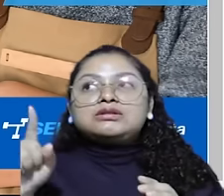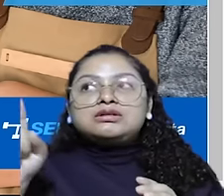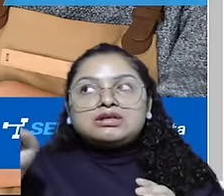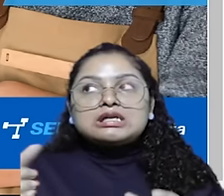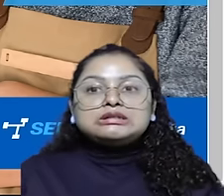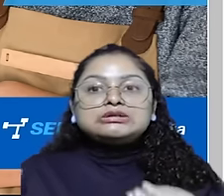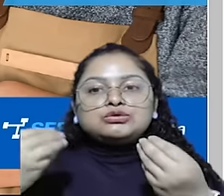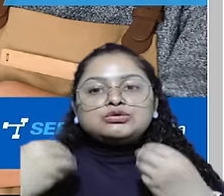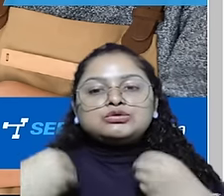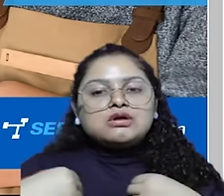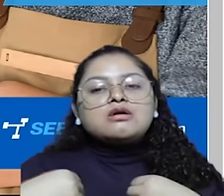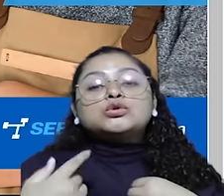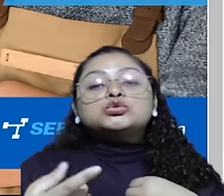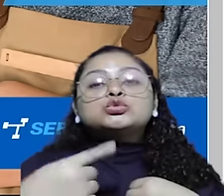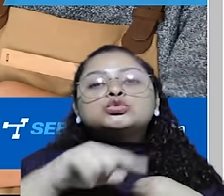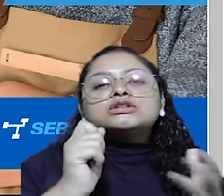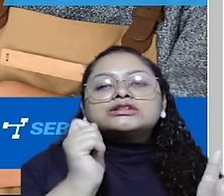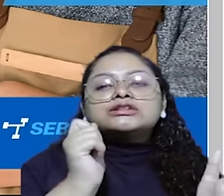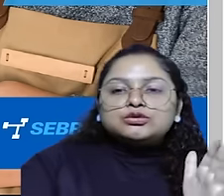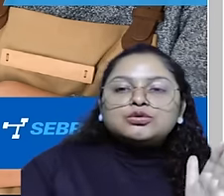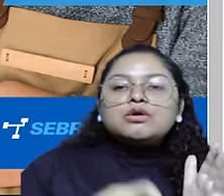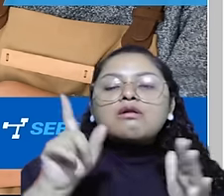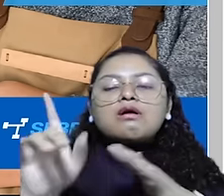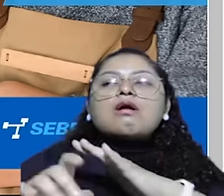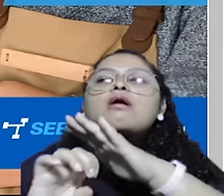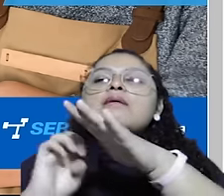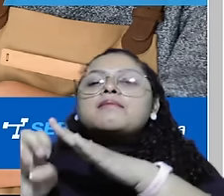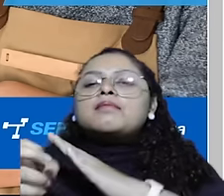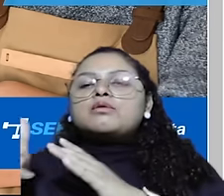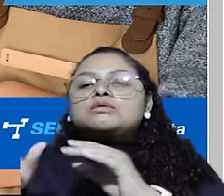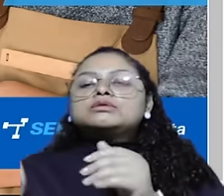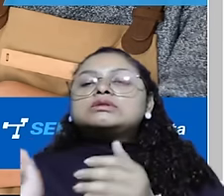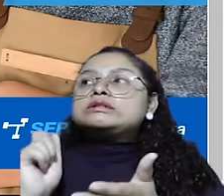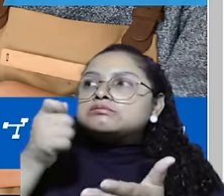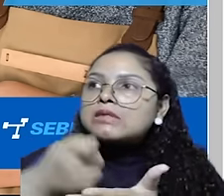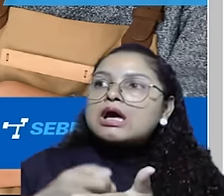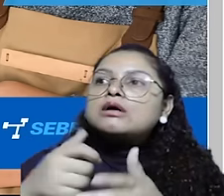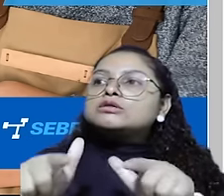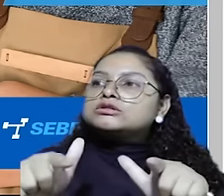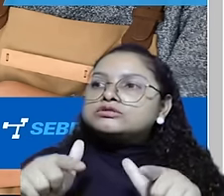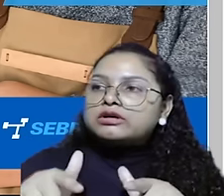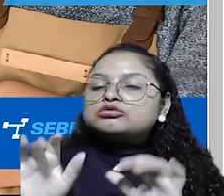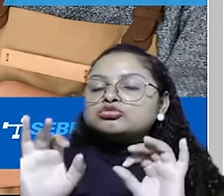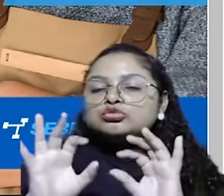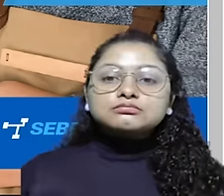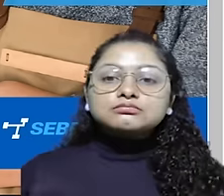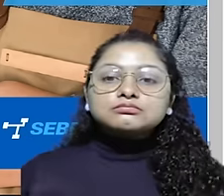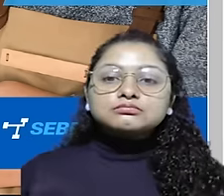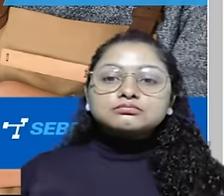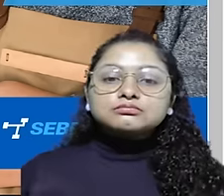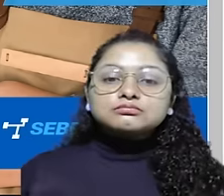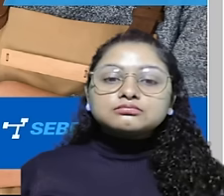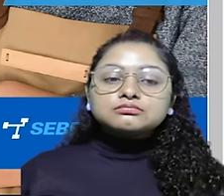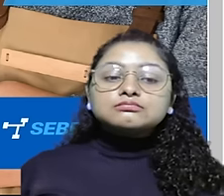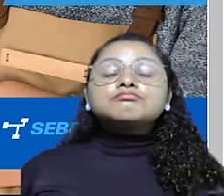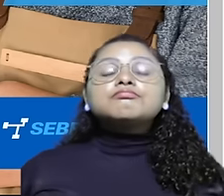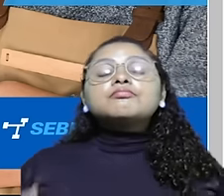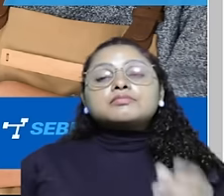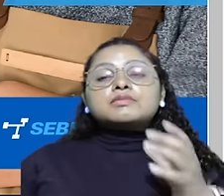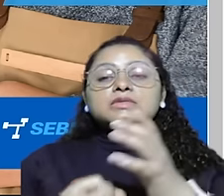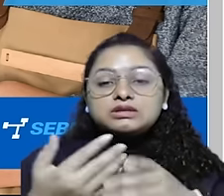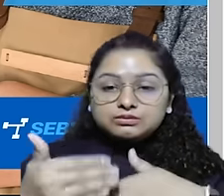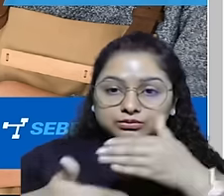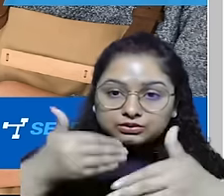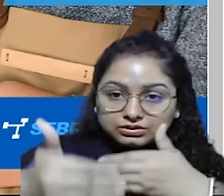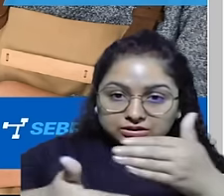gente quando a gente faz a assinatura faz a obtenção Paga pelo certificado digital eles geram um processo pra